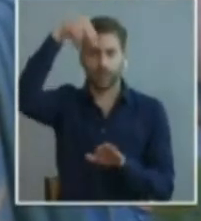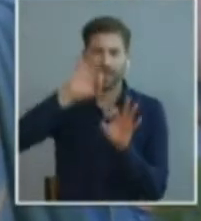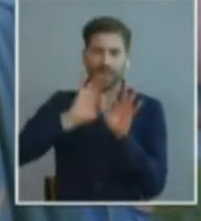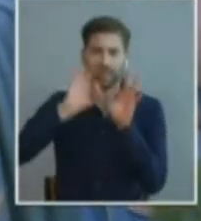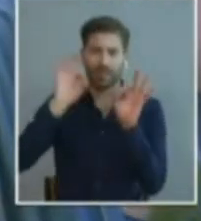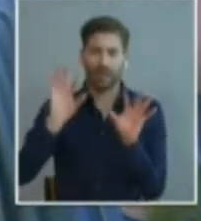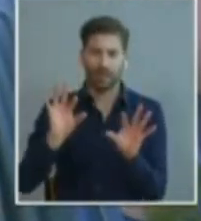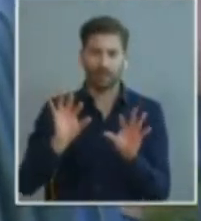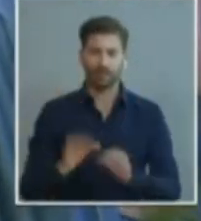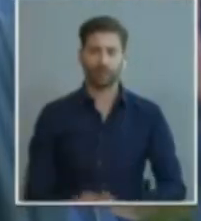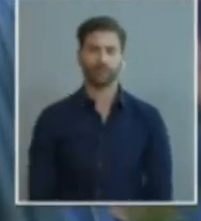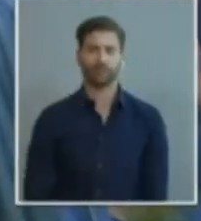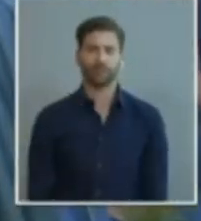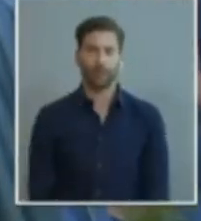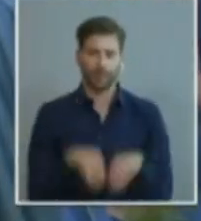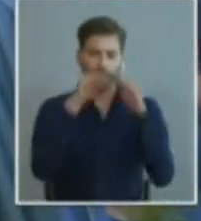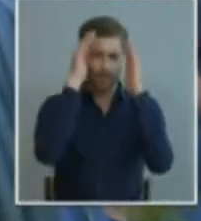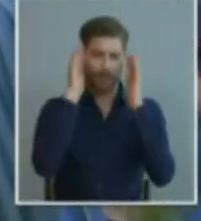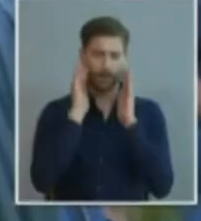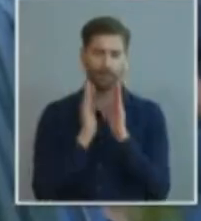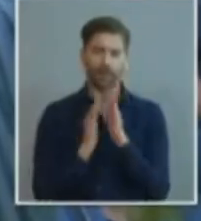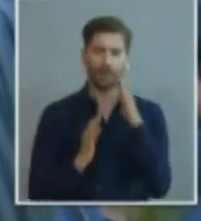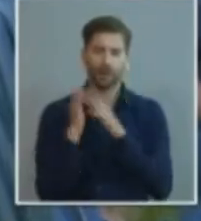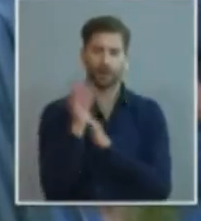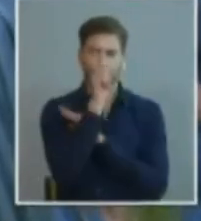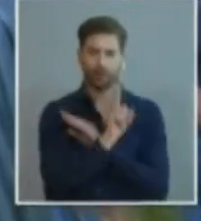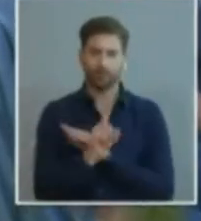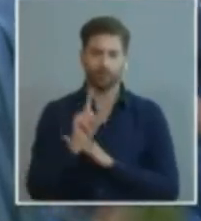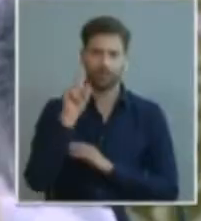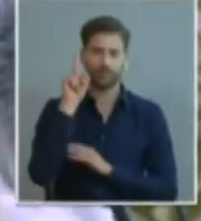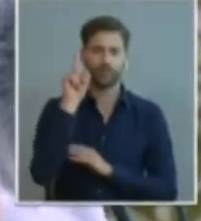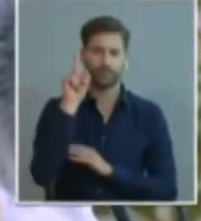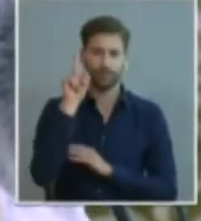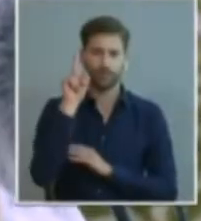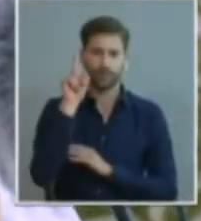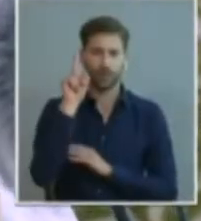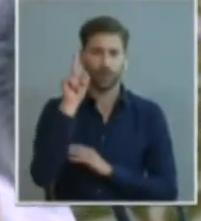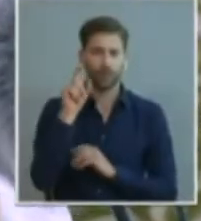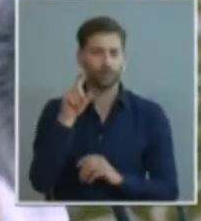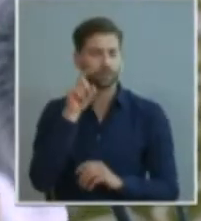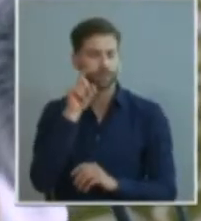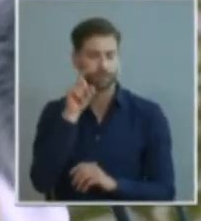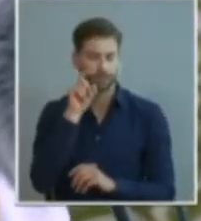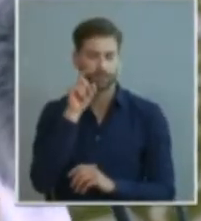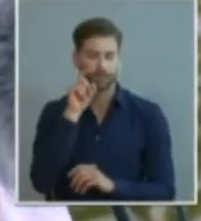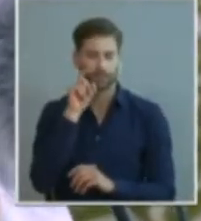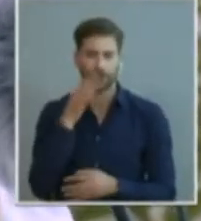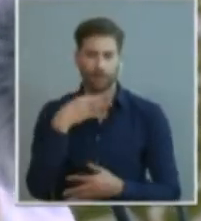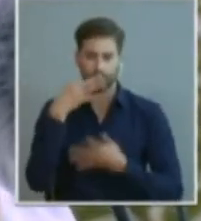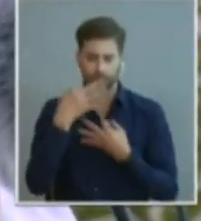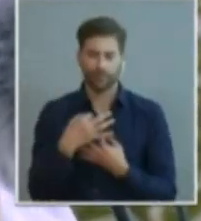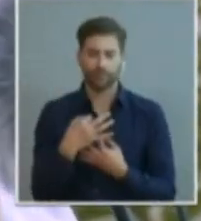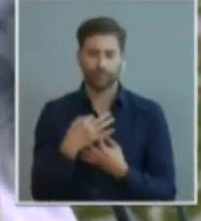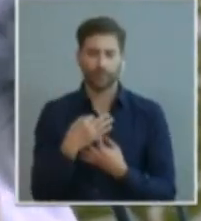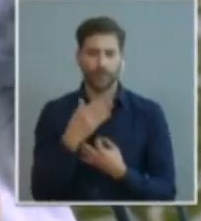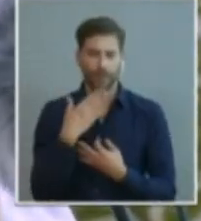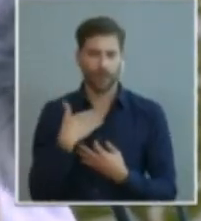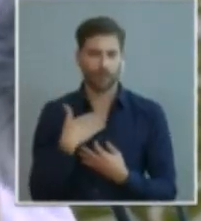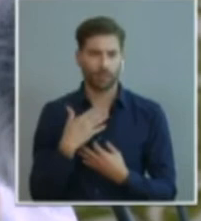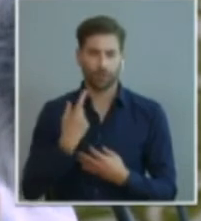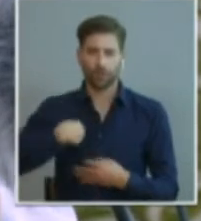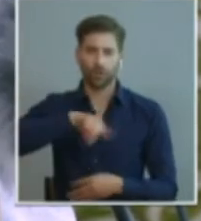A assunção de Maria é o penhor seguro de que o ser humano triunfará da